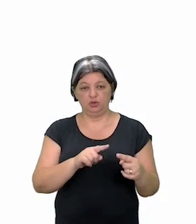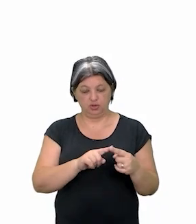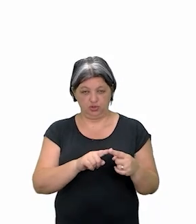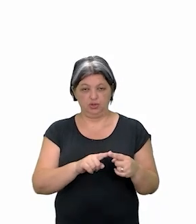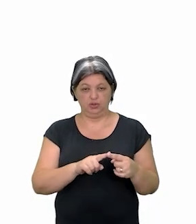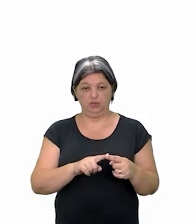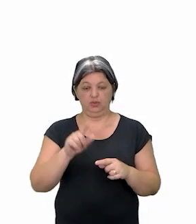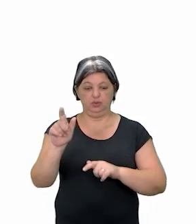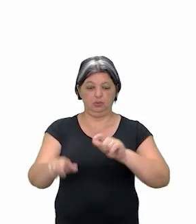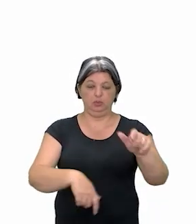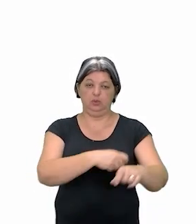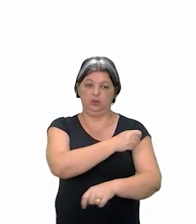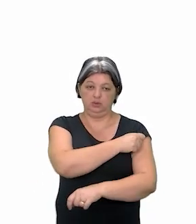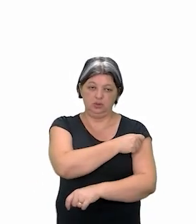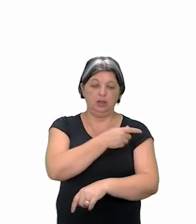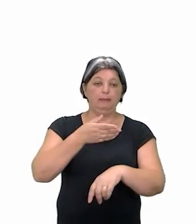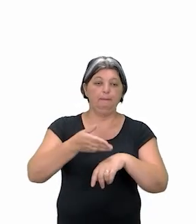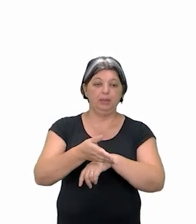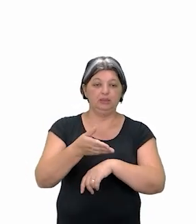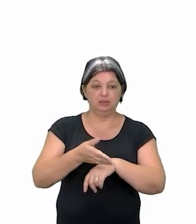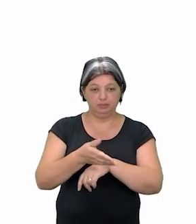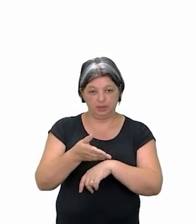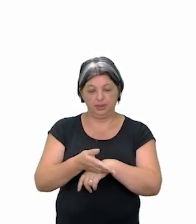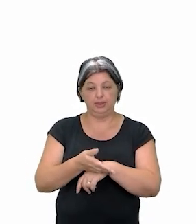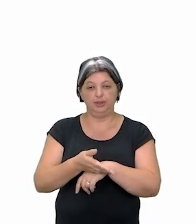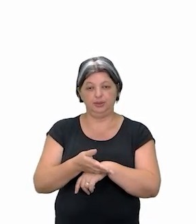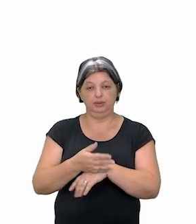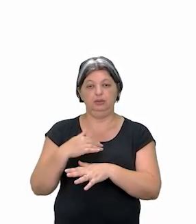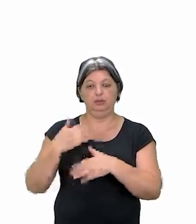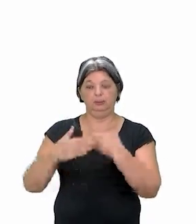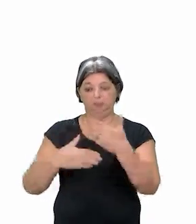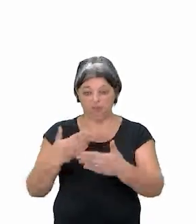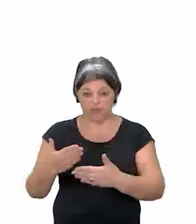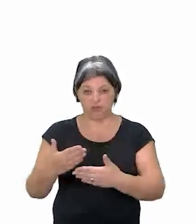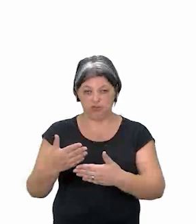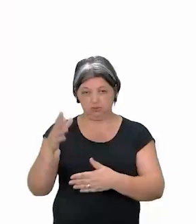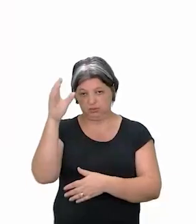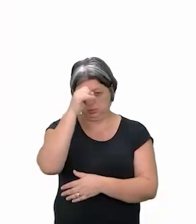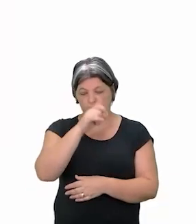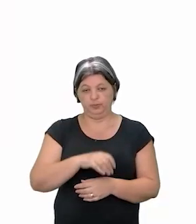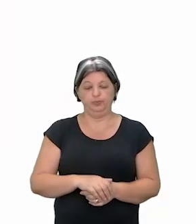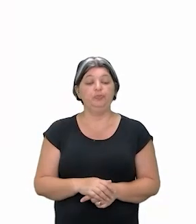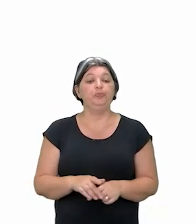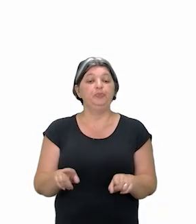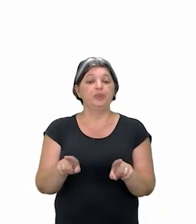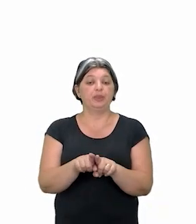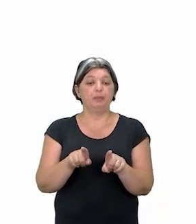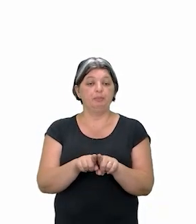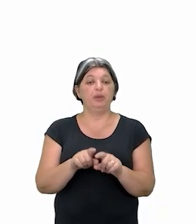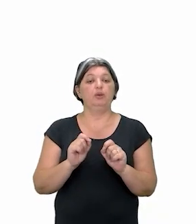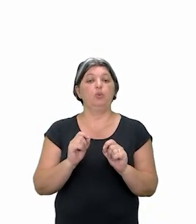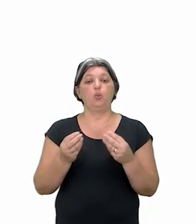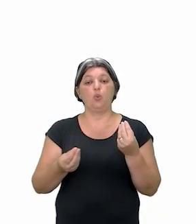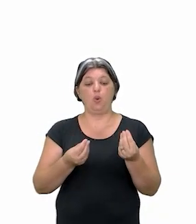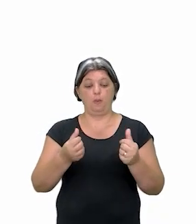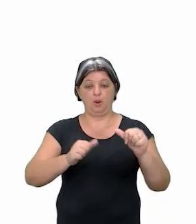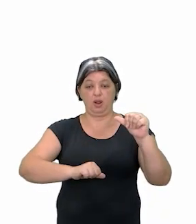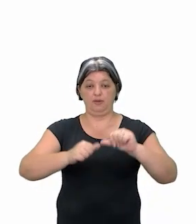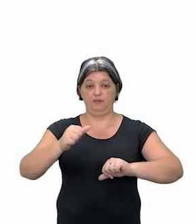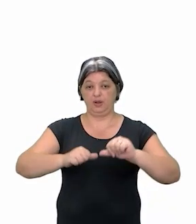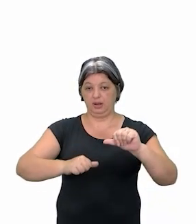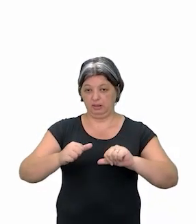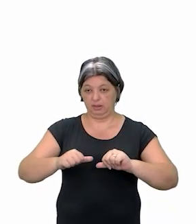aos estudantes e participar ali com eles desses processos de aprendizagem, e ao mesmo tempo aí avaliar, né, algo que